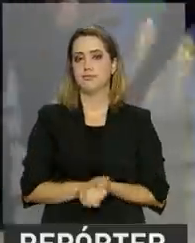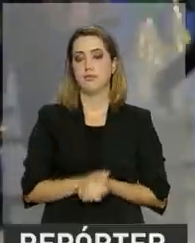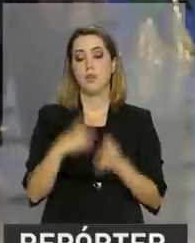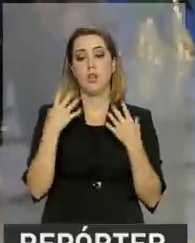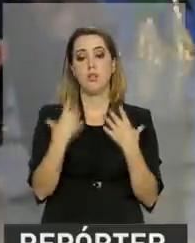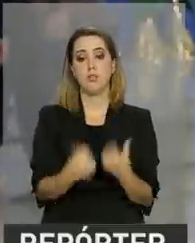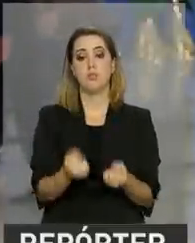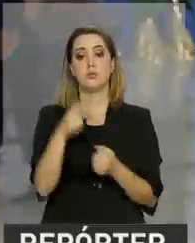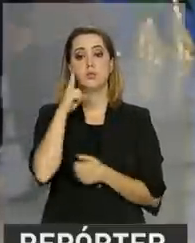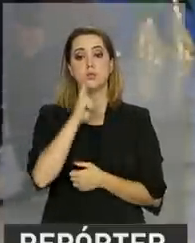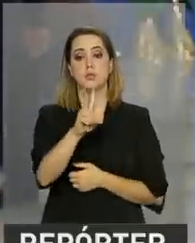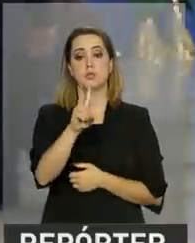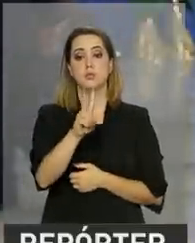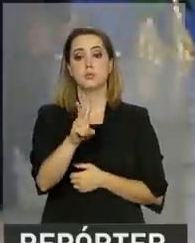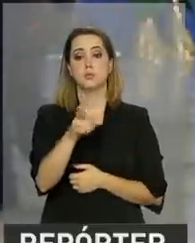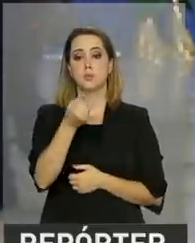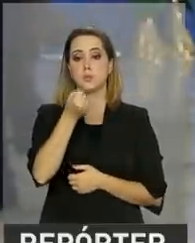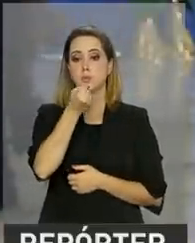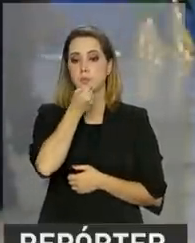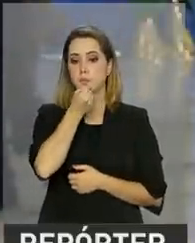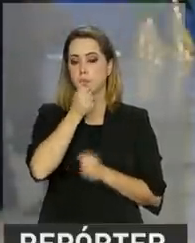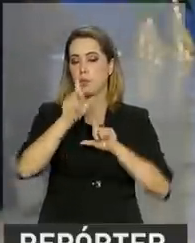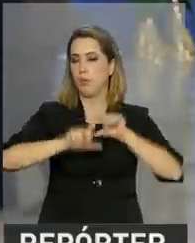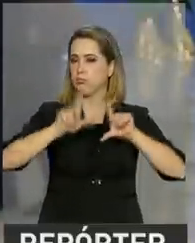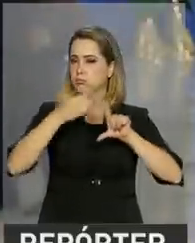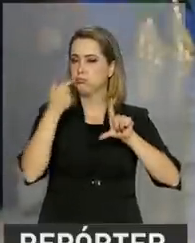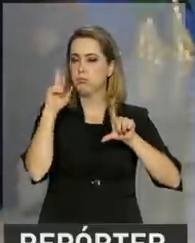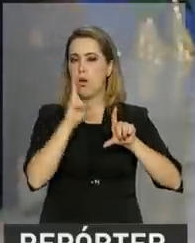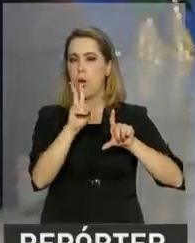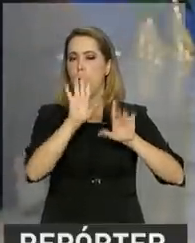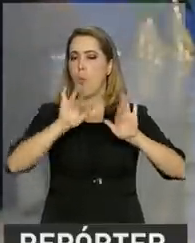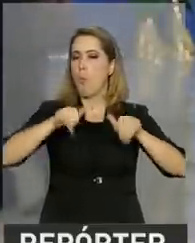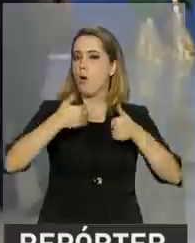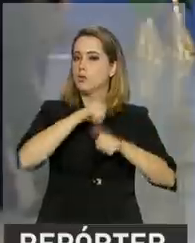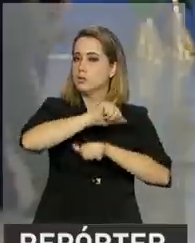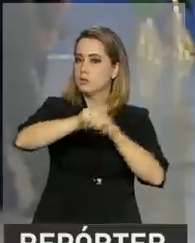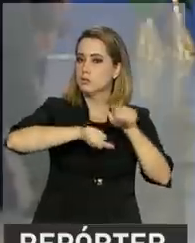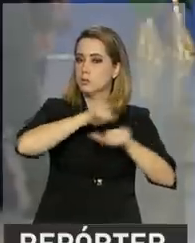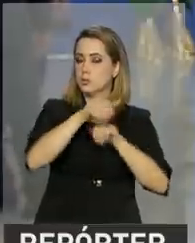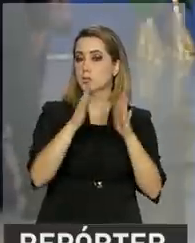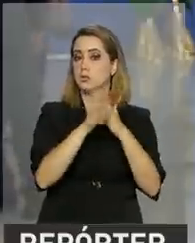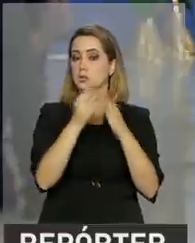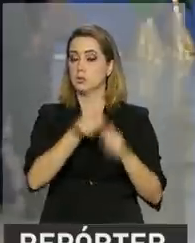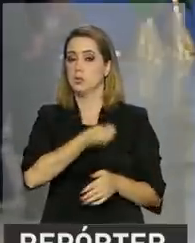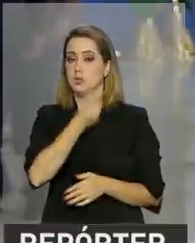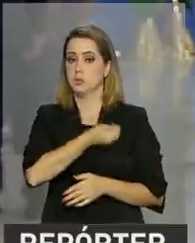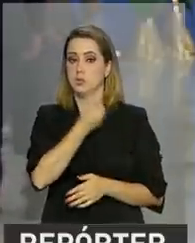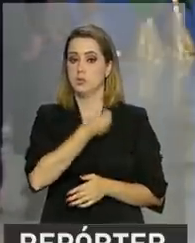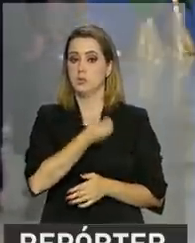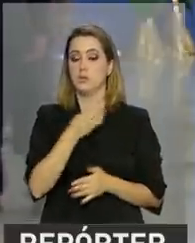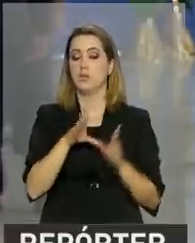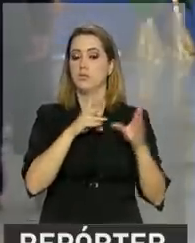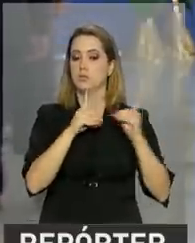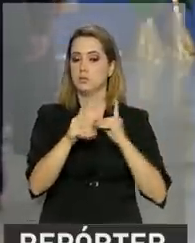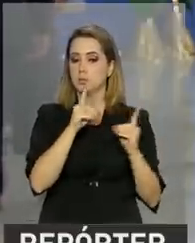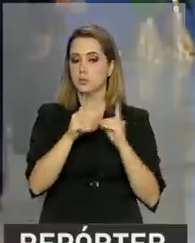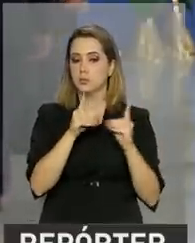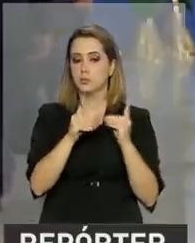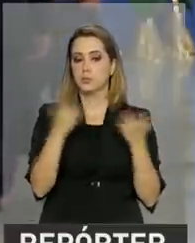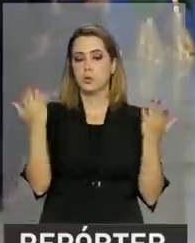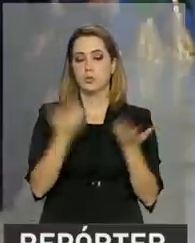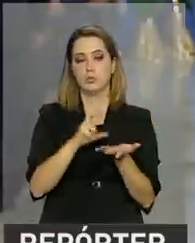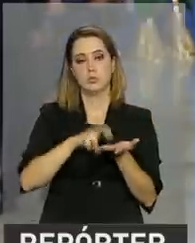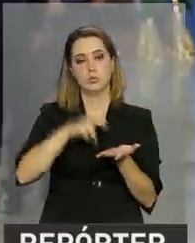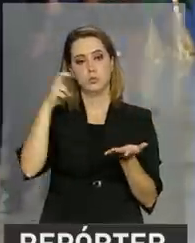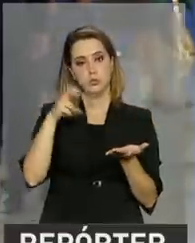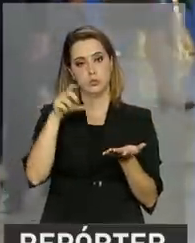Vamos acompanhar agora uma reportagem sobre as mudanças nas regras do Minha Casa Minha Vida que foram discutidas nesta manhã aqui